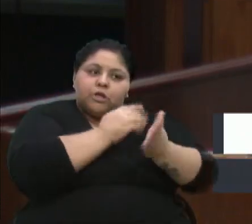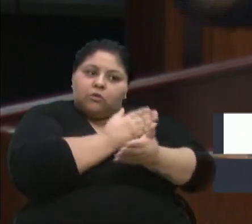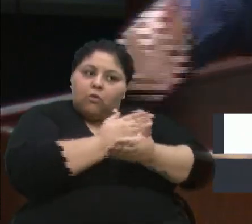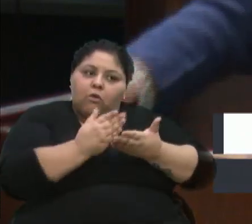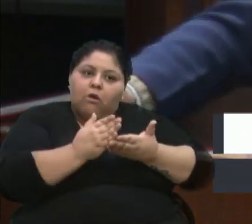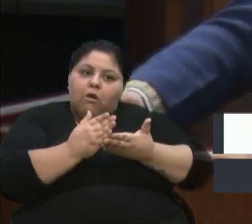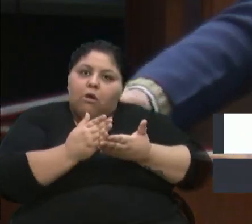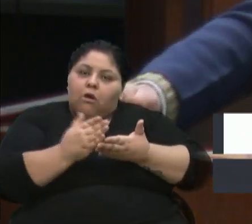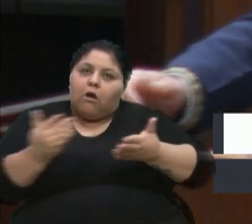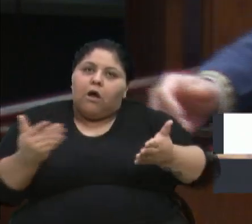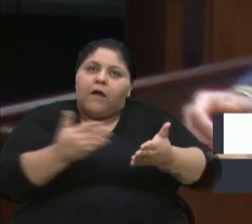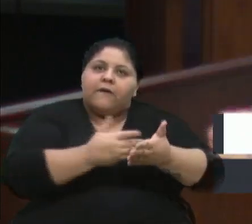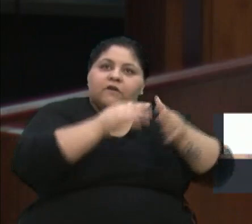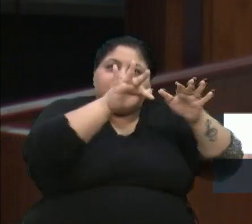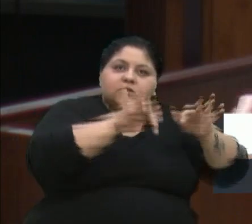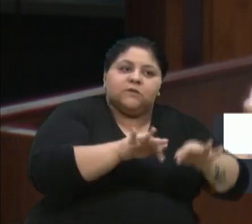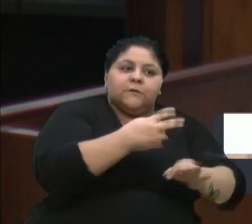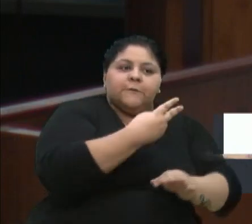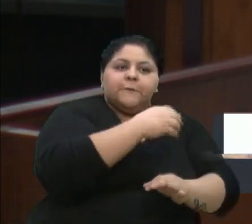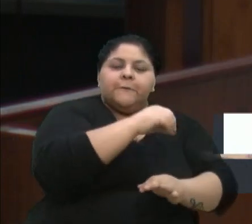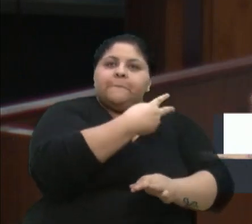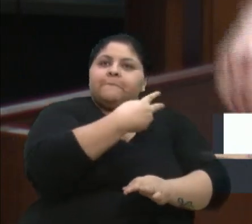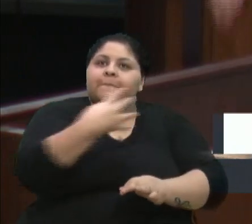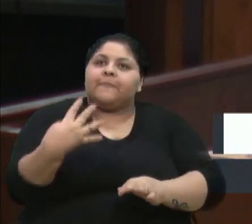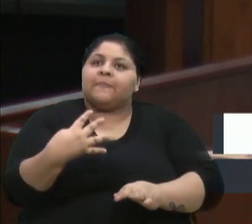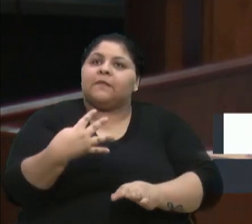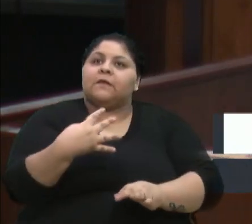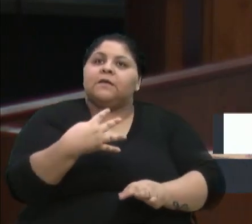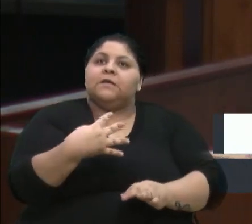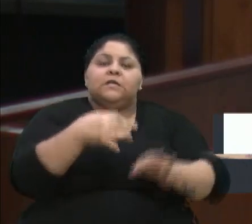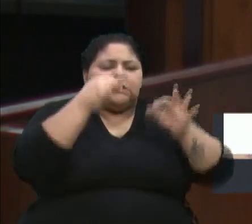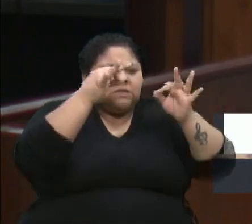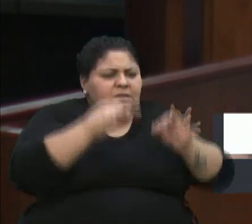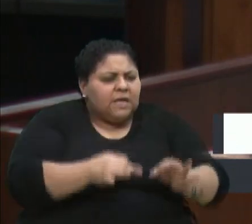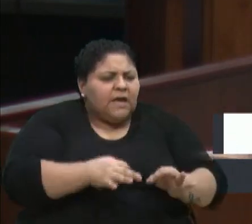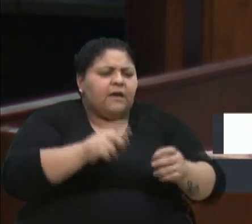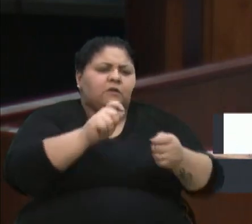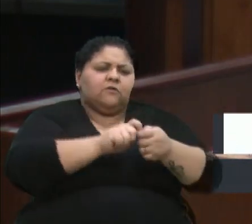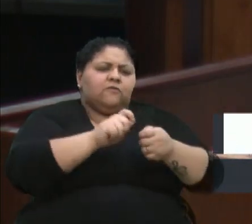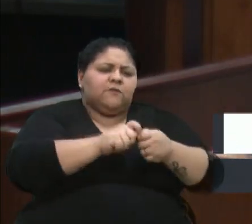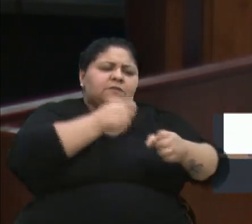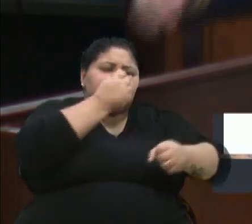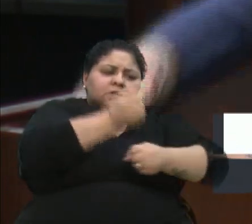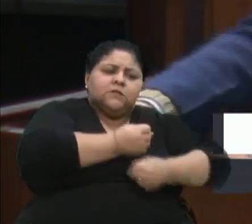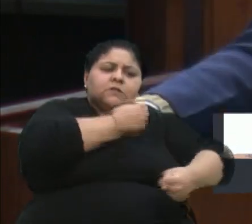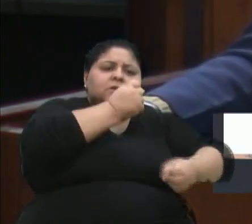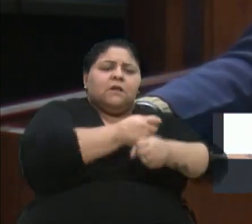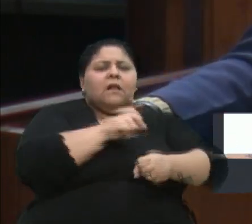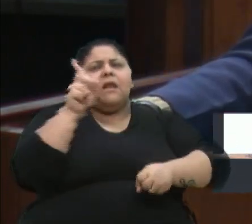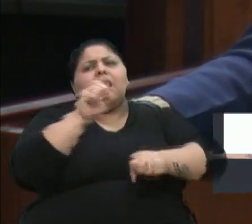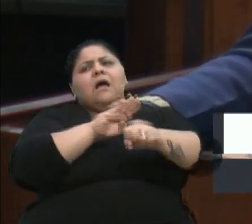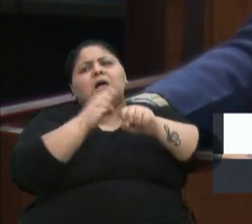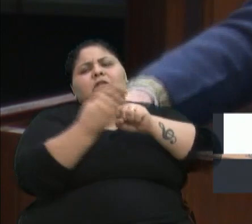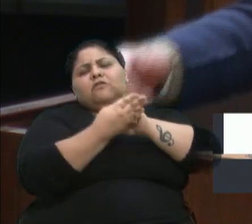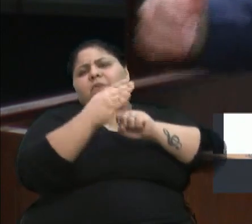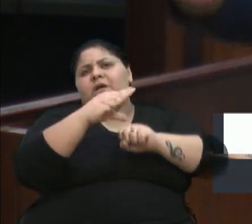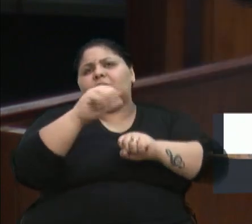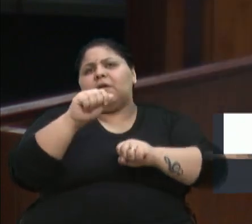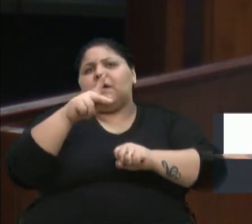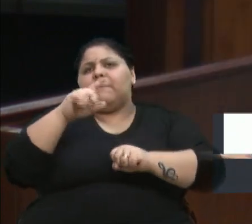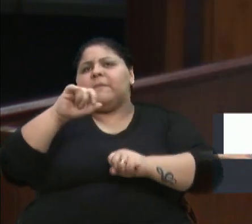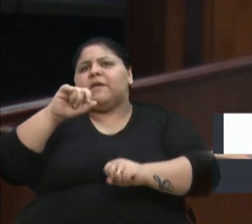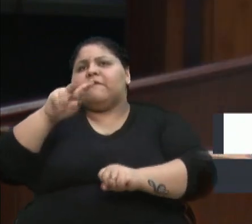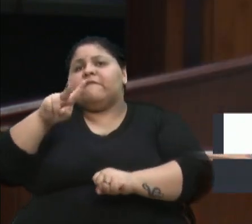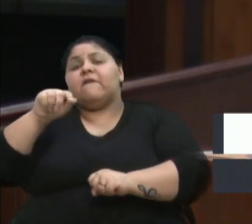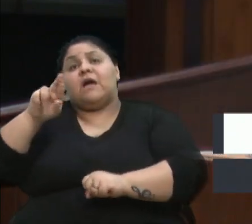e até final de 2024 vamos estar sim realizando as obras lá do bairro Capivari, onde de fato tem